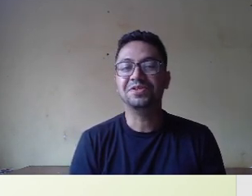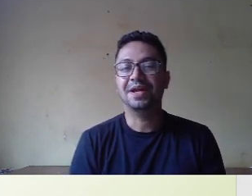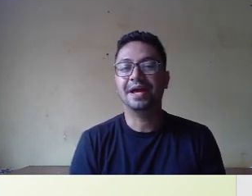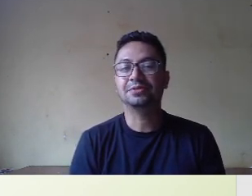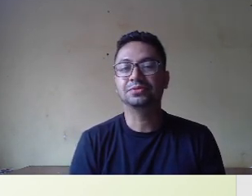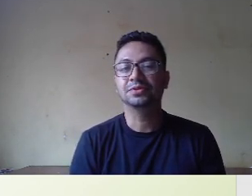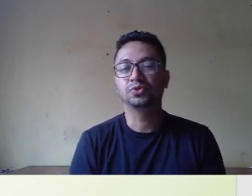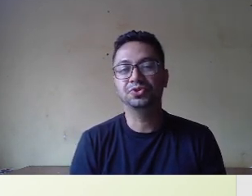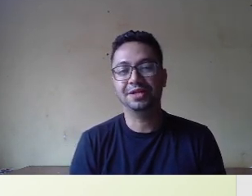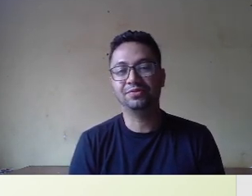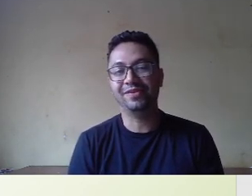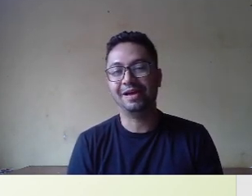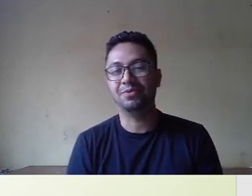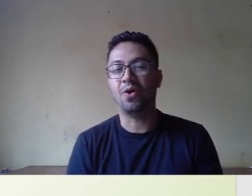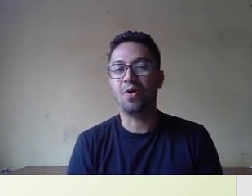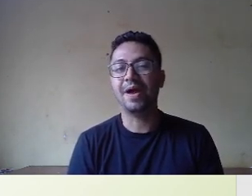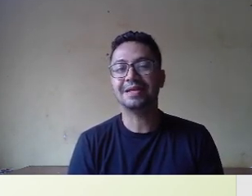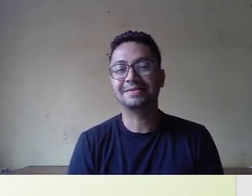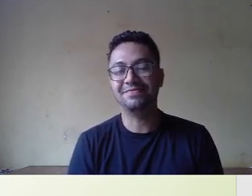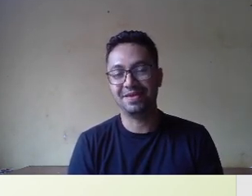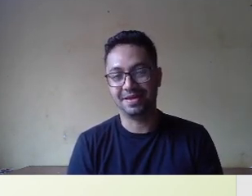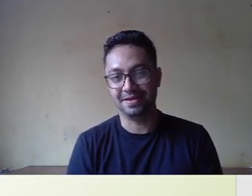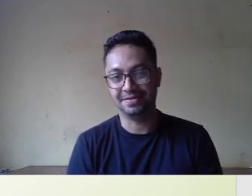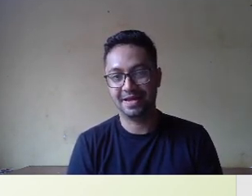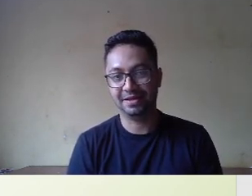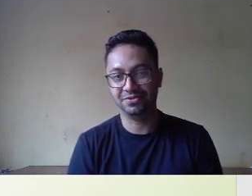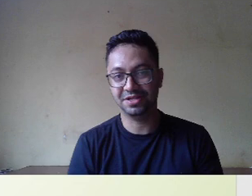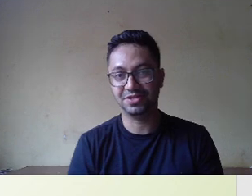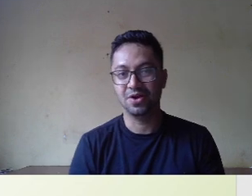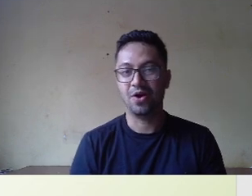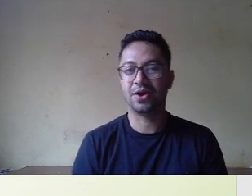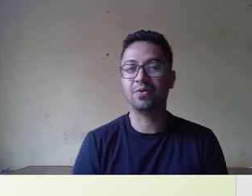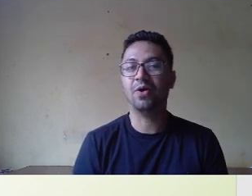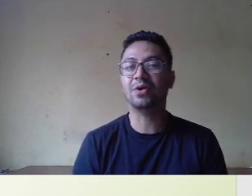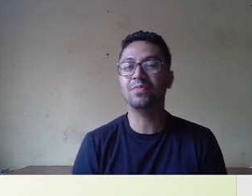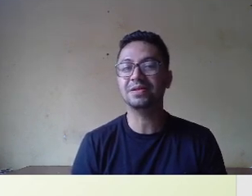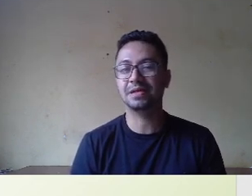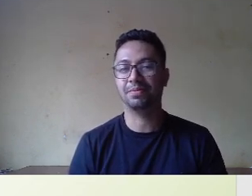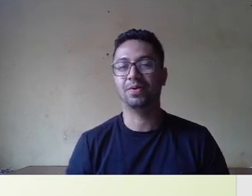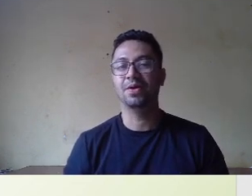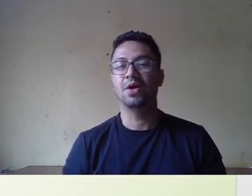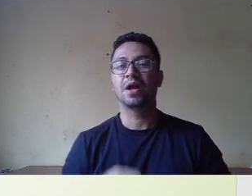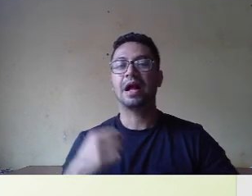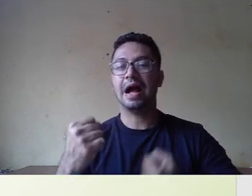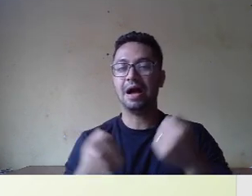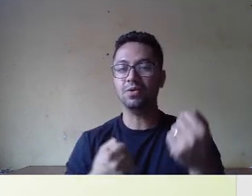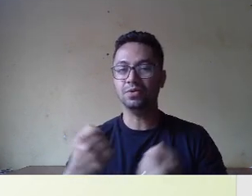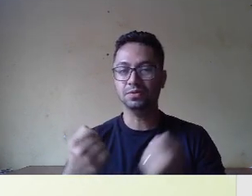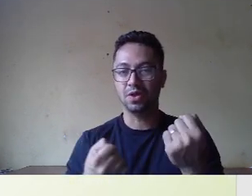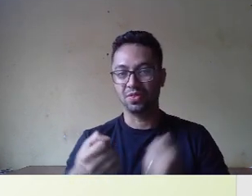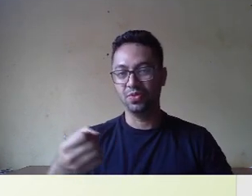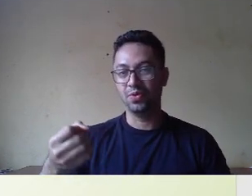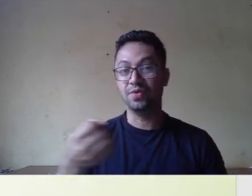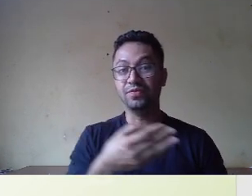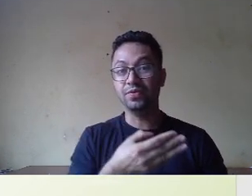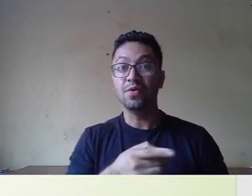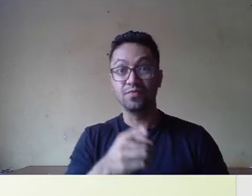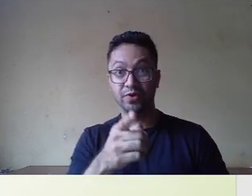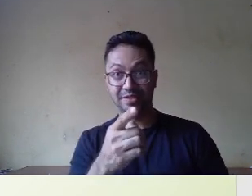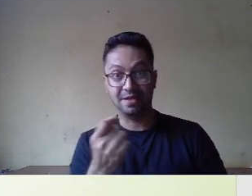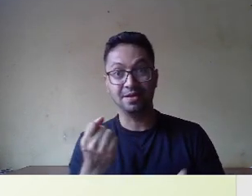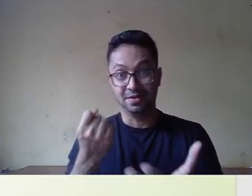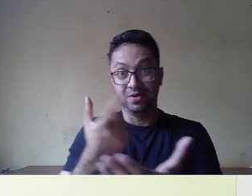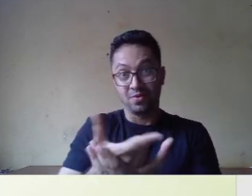ordem objeto, sujeito, verbo, OSV, certo, gente? Olha como exemplo, carro